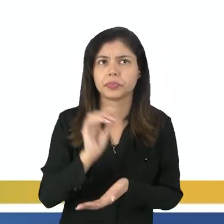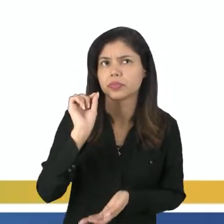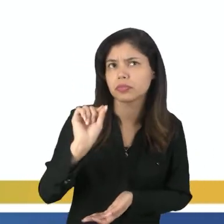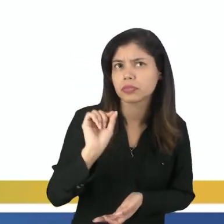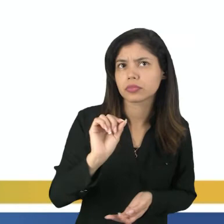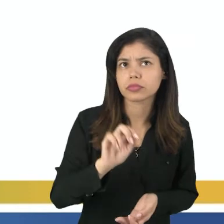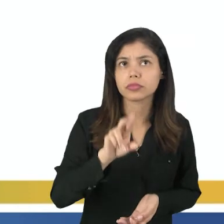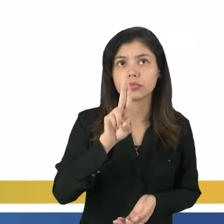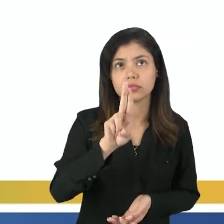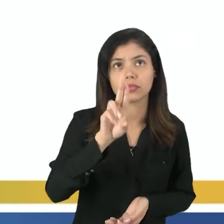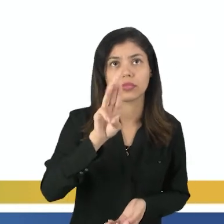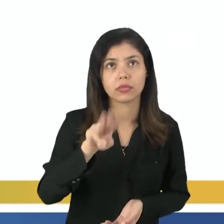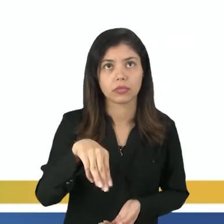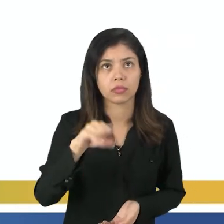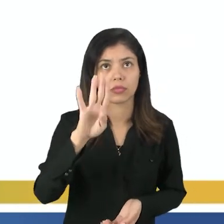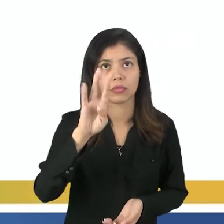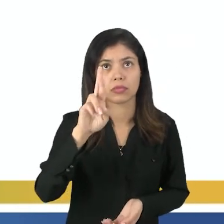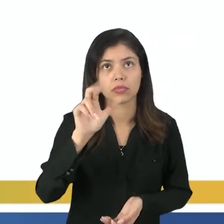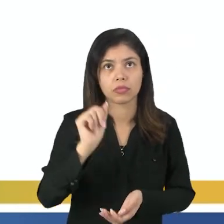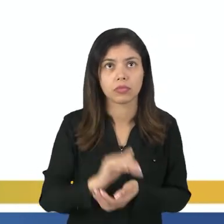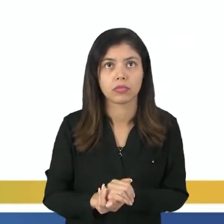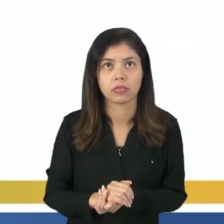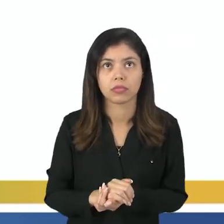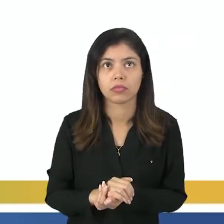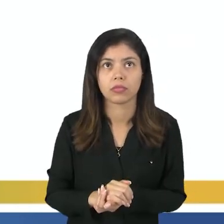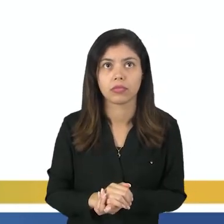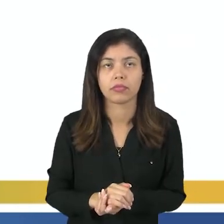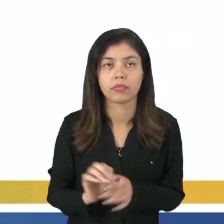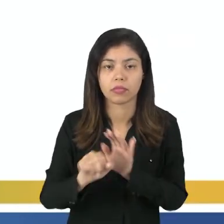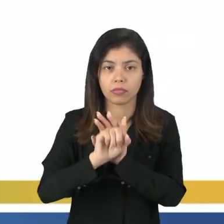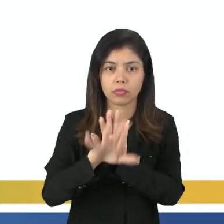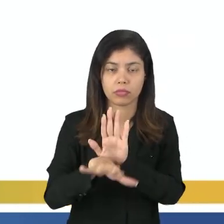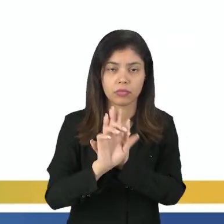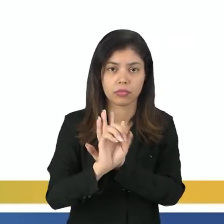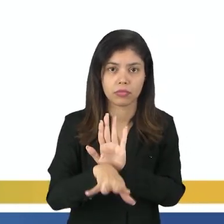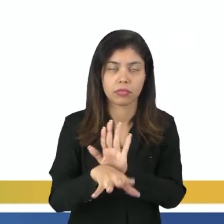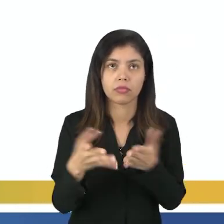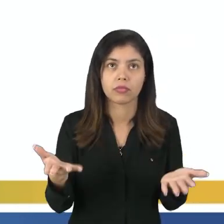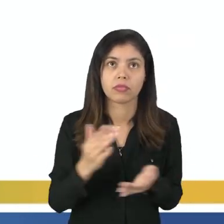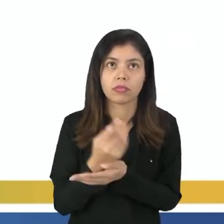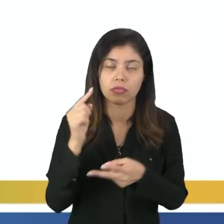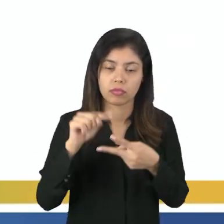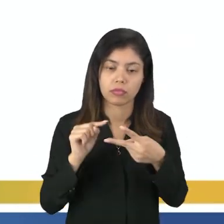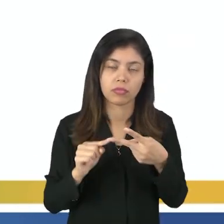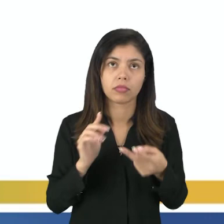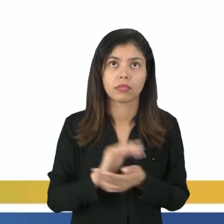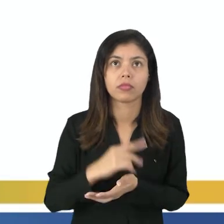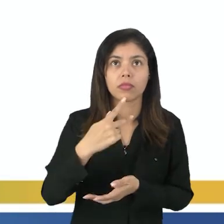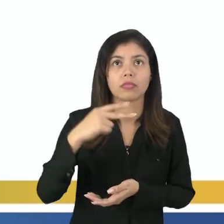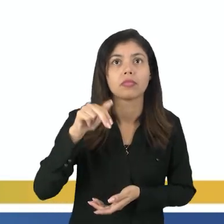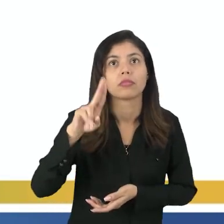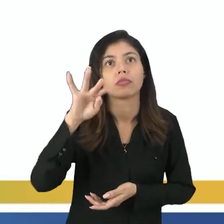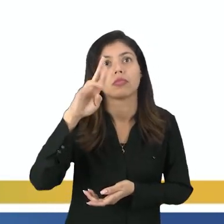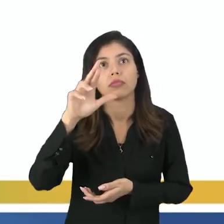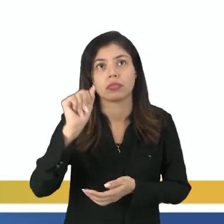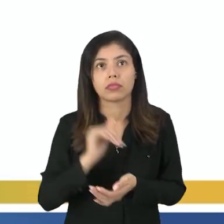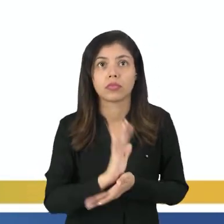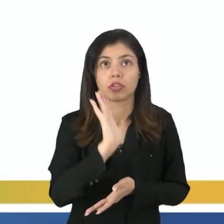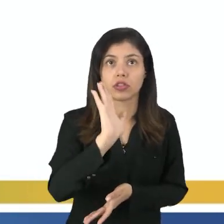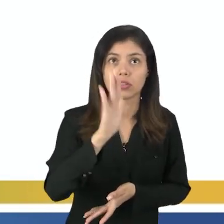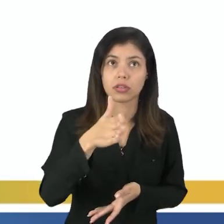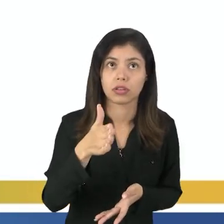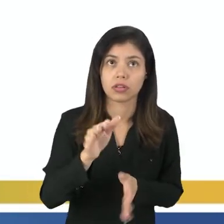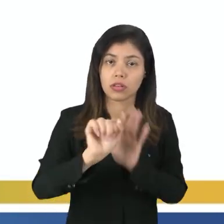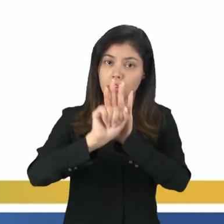é sombra, umbra e penumbra. Na verdade, sombra e umbra são a mesma coisa, tá? Só que tem esses dois nomes. Penumbra já é